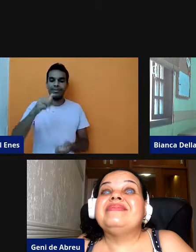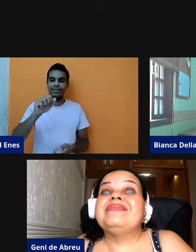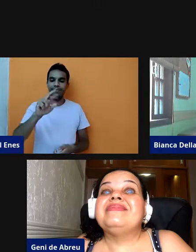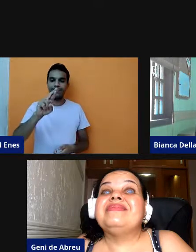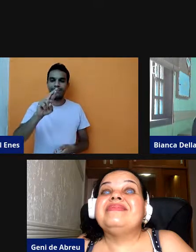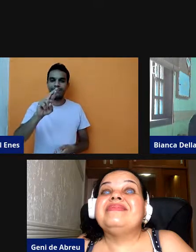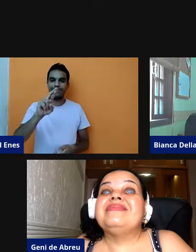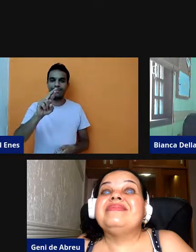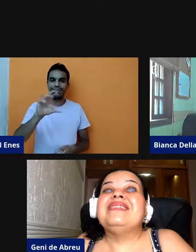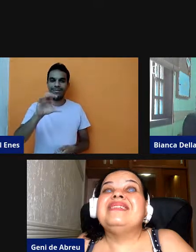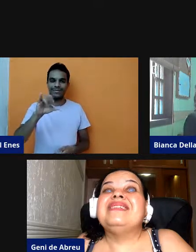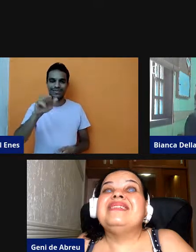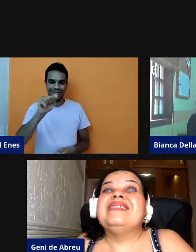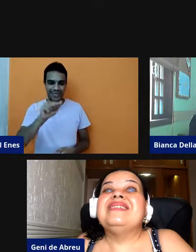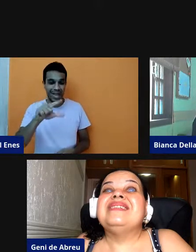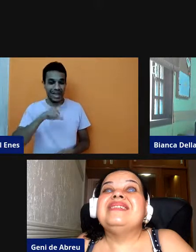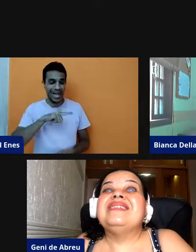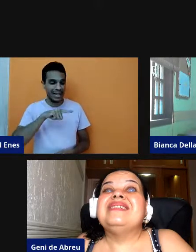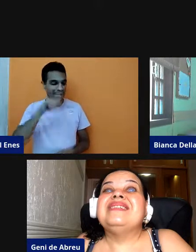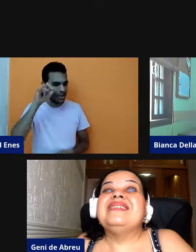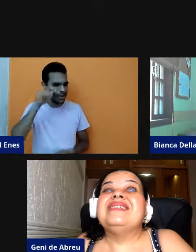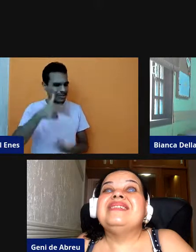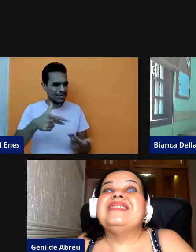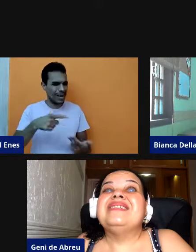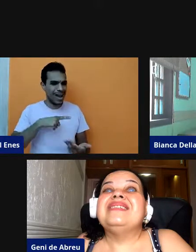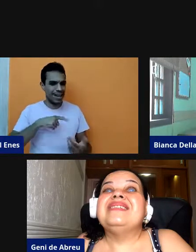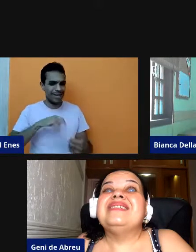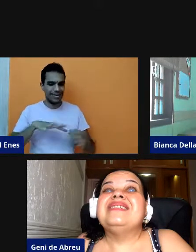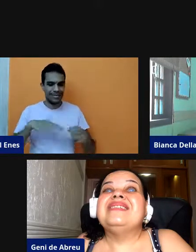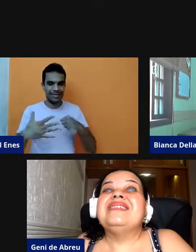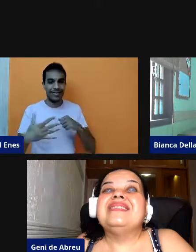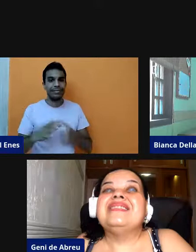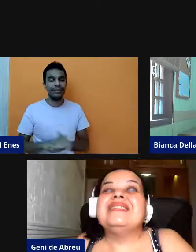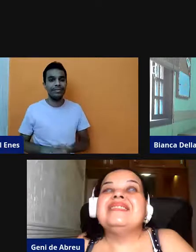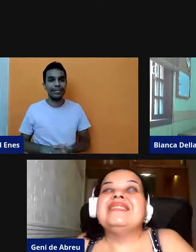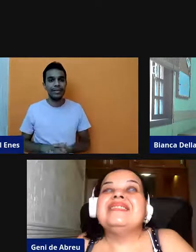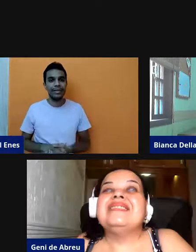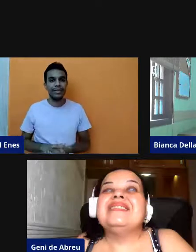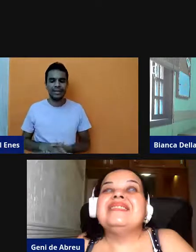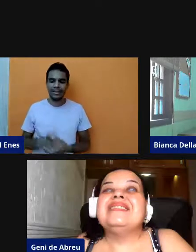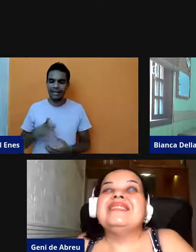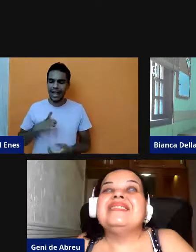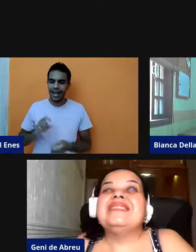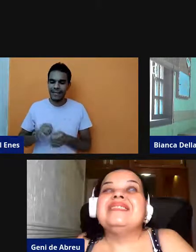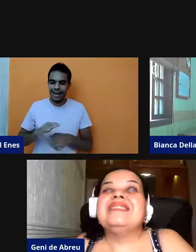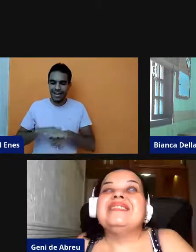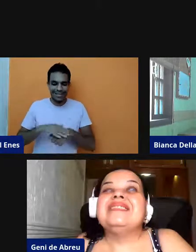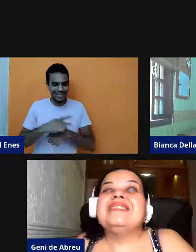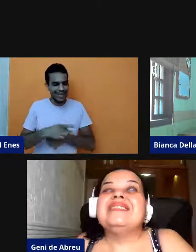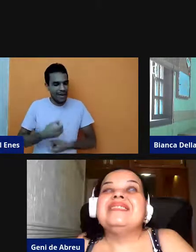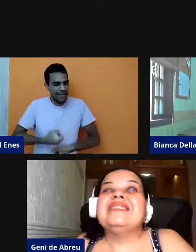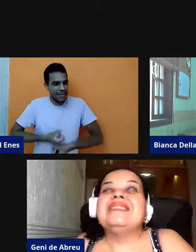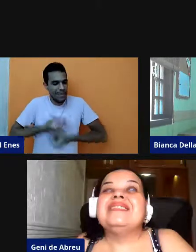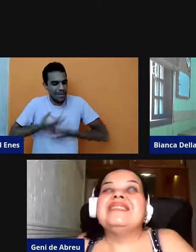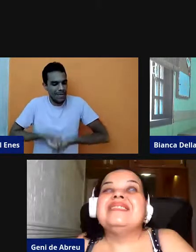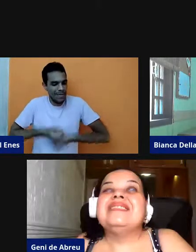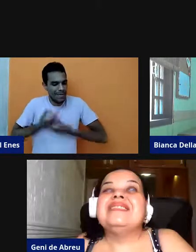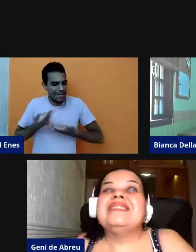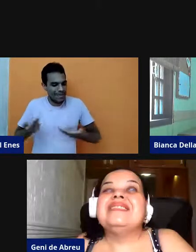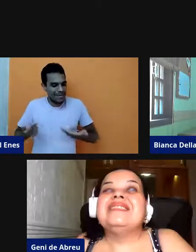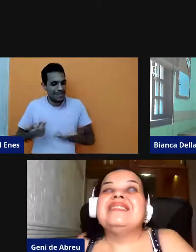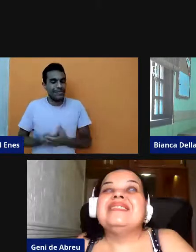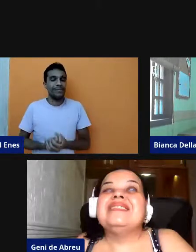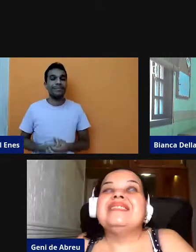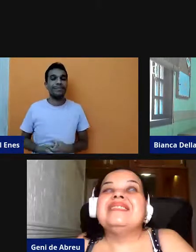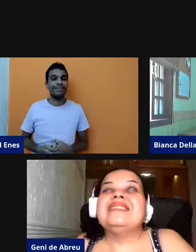Márcia é maravilhosa, conta com essas poesias, merece muito. Obrigada. Falei o @ certo, não é